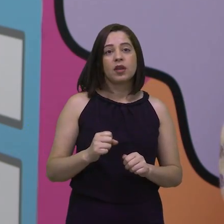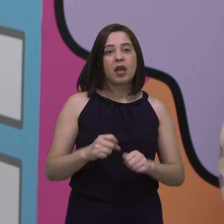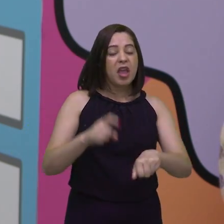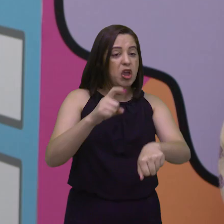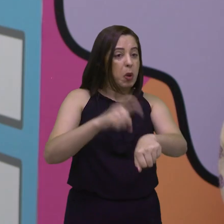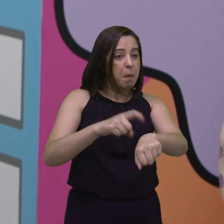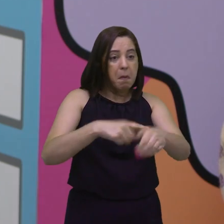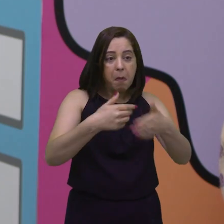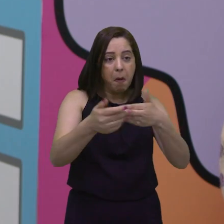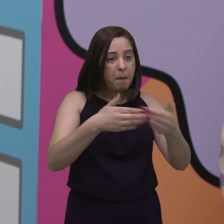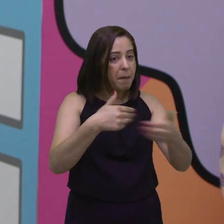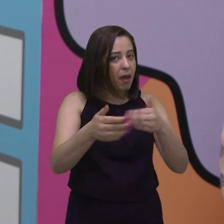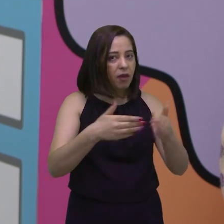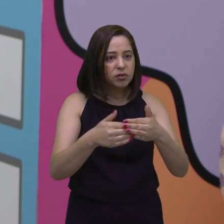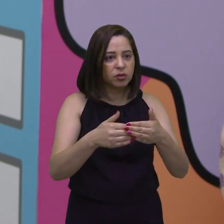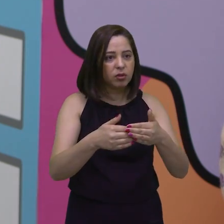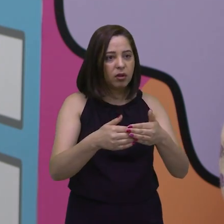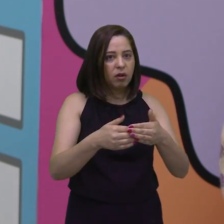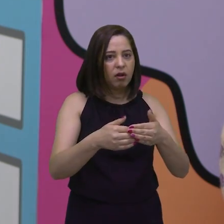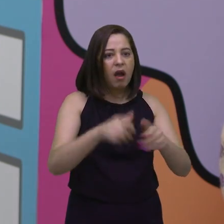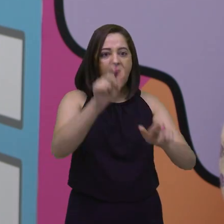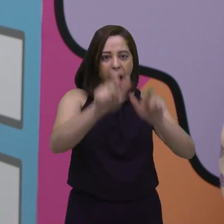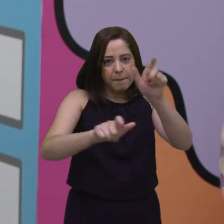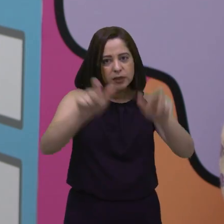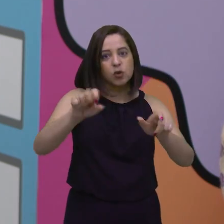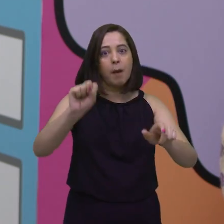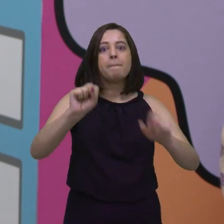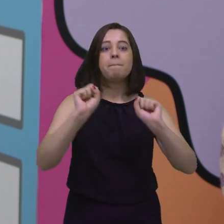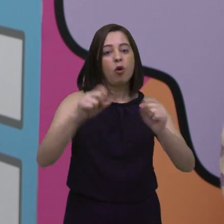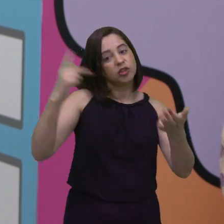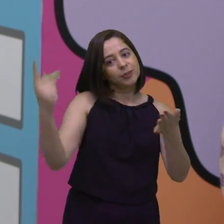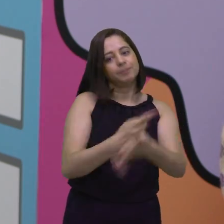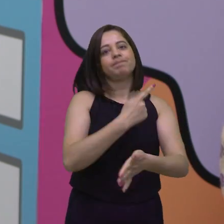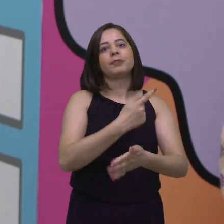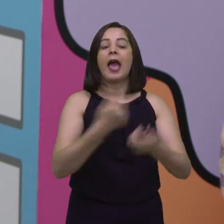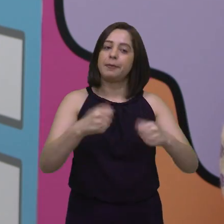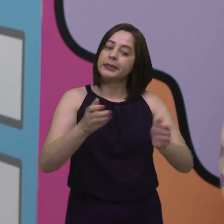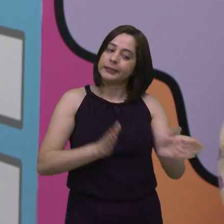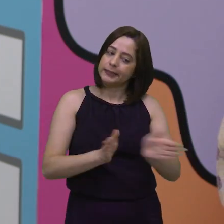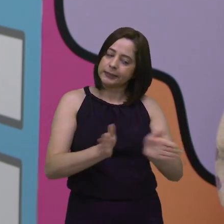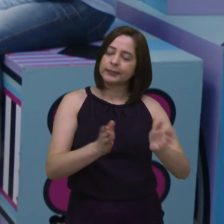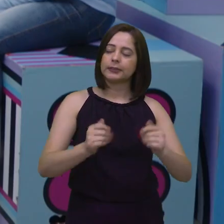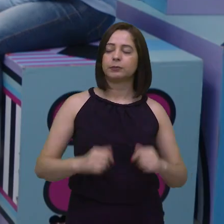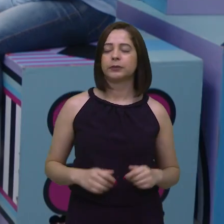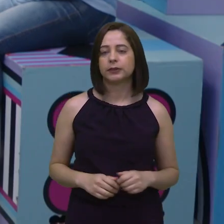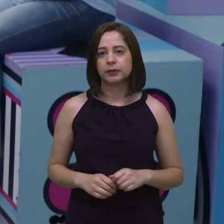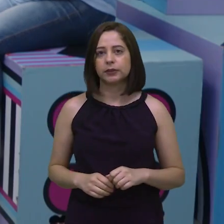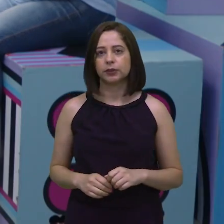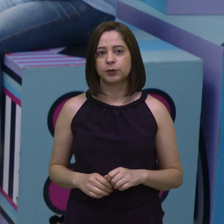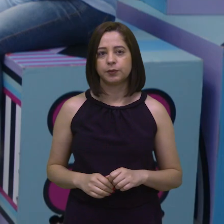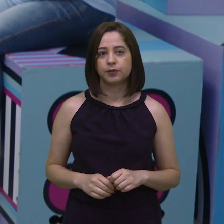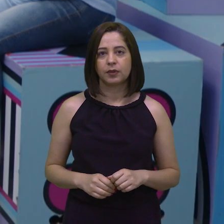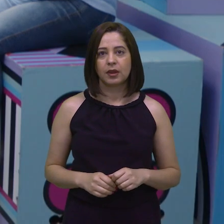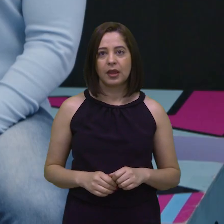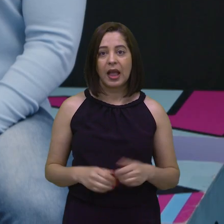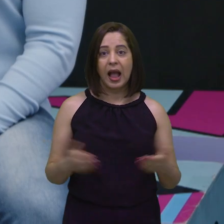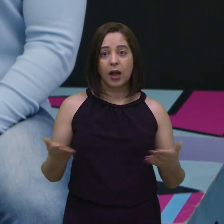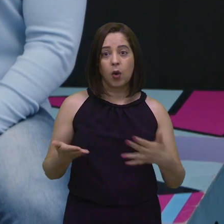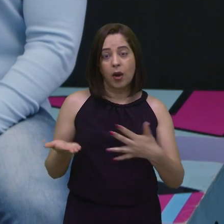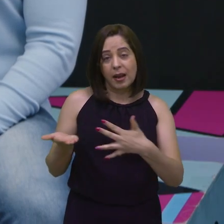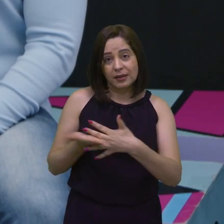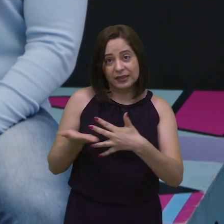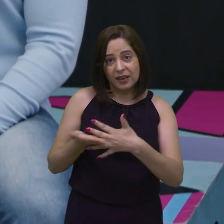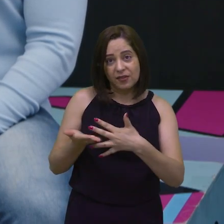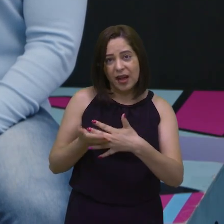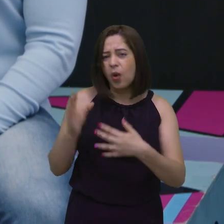qualquer momento ela pode precisar de acessibilidade. Com certeza. A gente vai fazer uma pausa